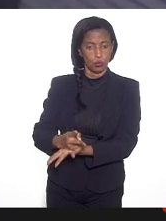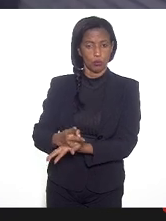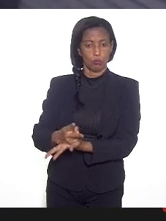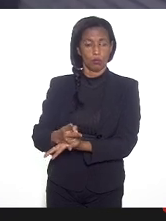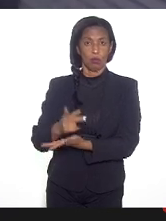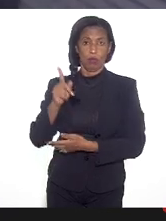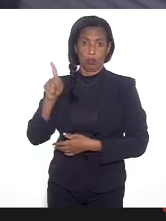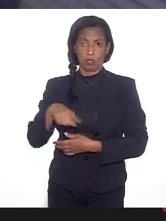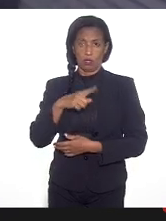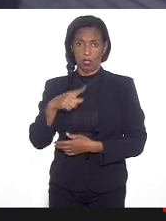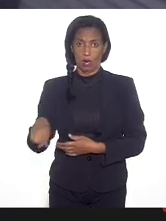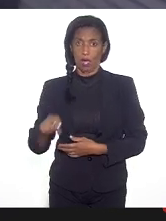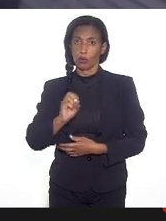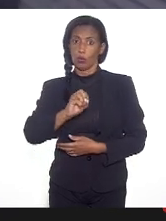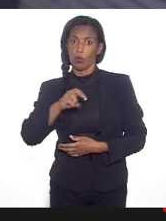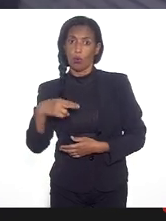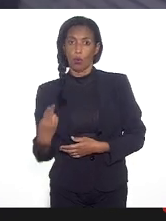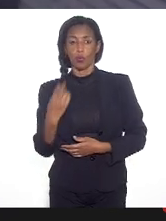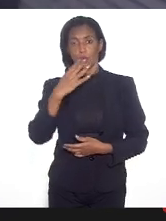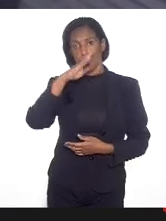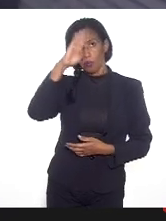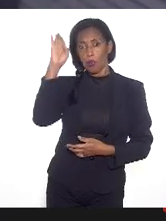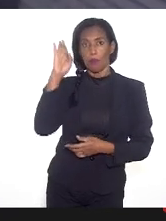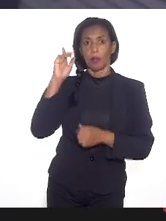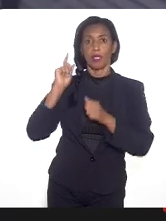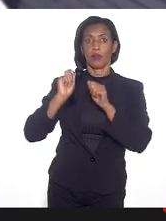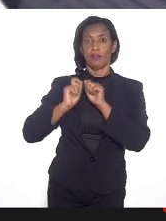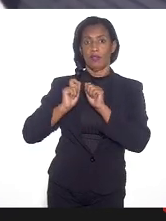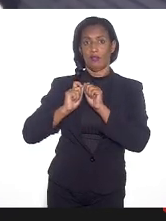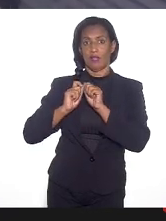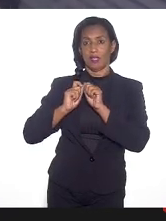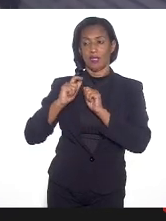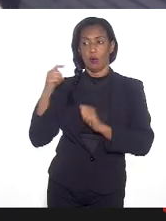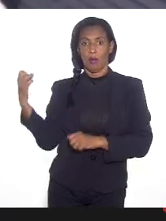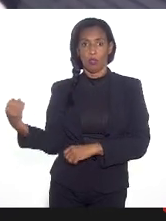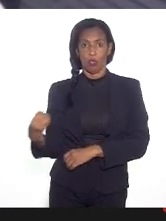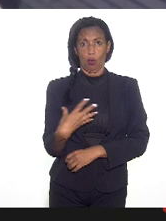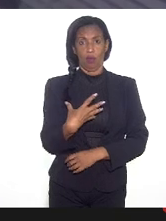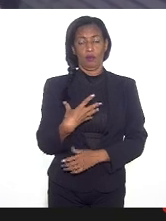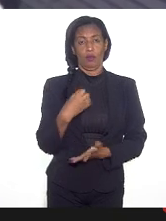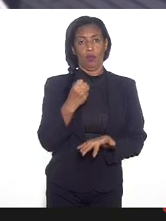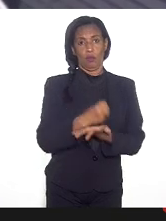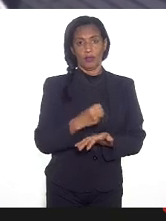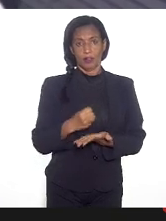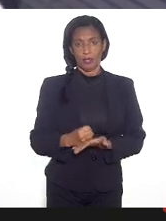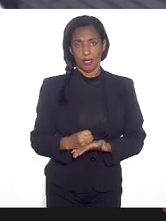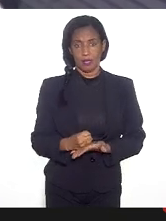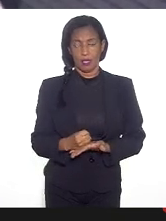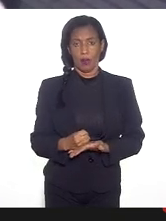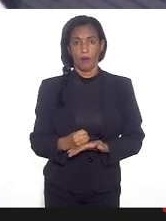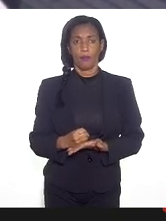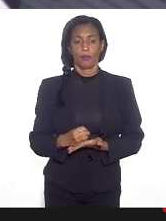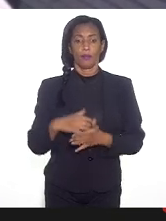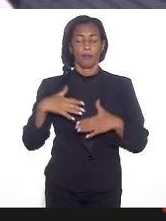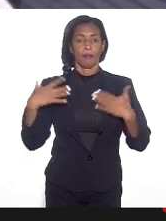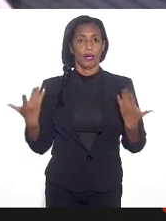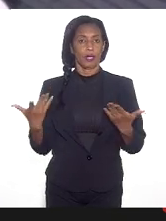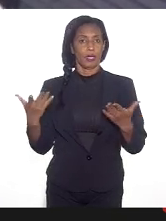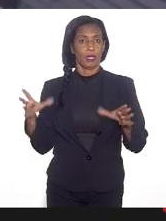considerados suspensos, ou se o Corpo de Bombeiros vai precisar fazer uma recontratação para que esse